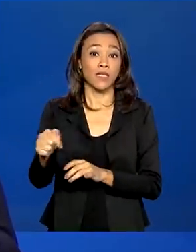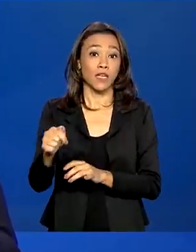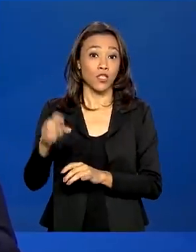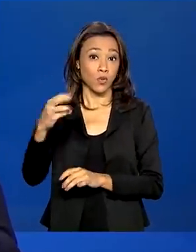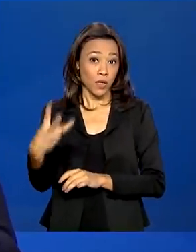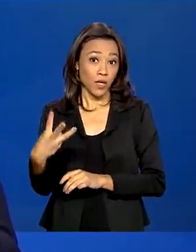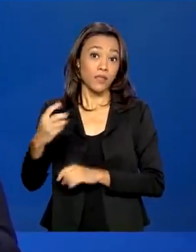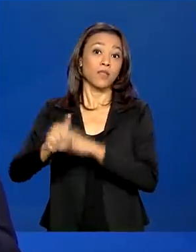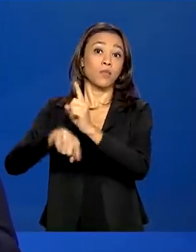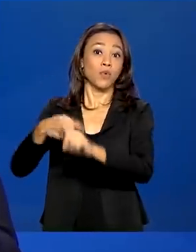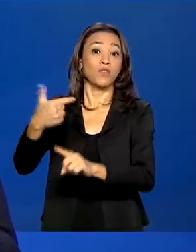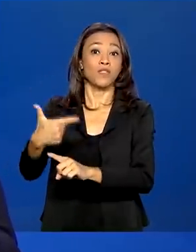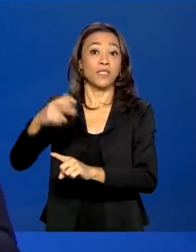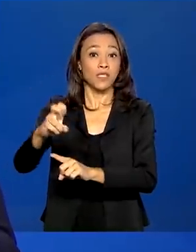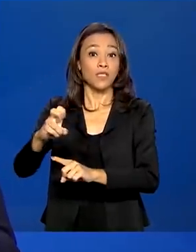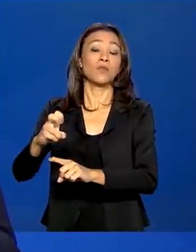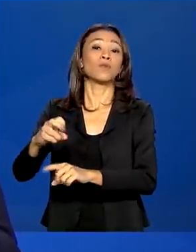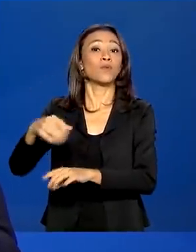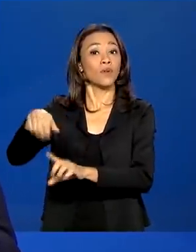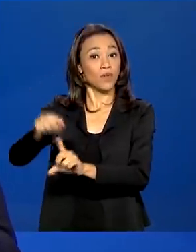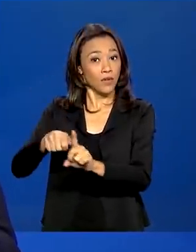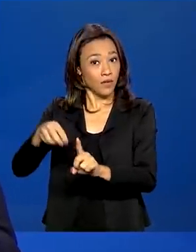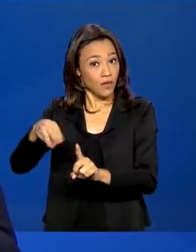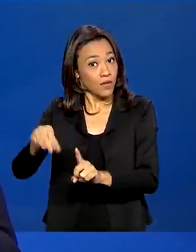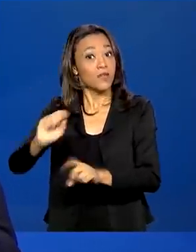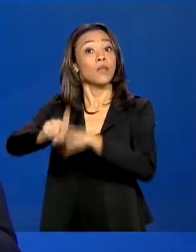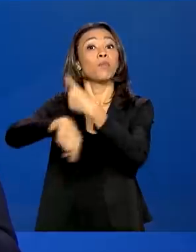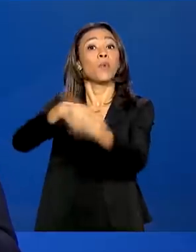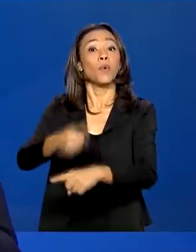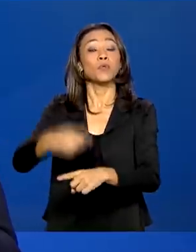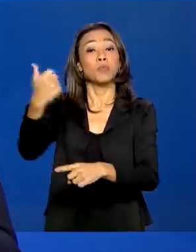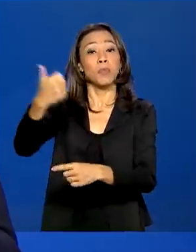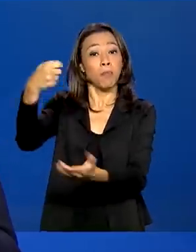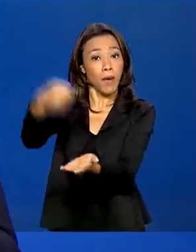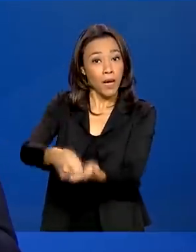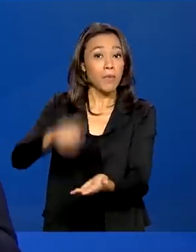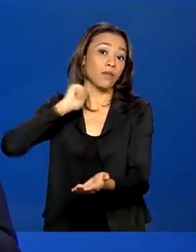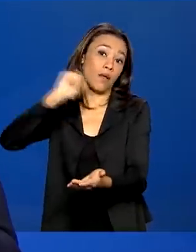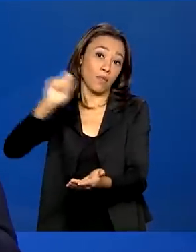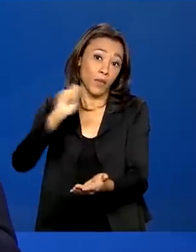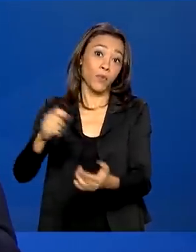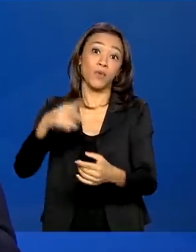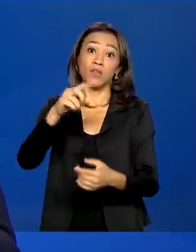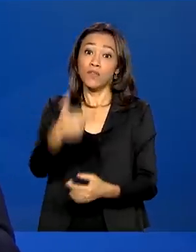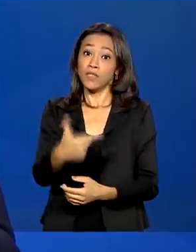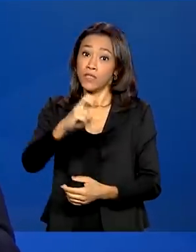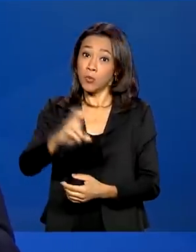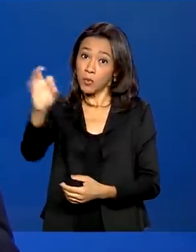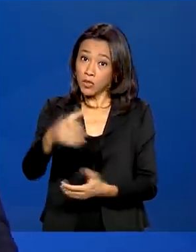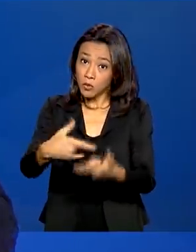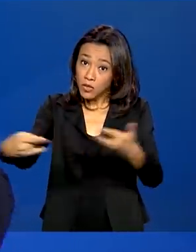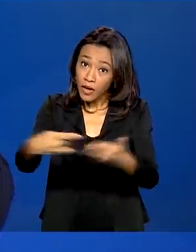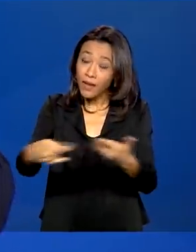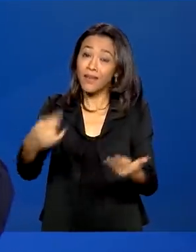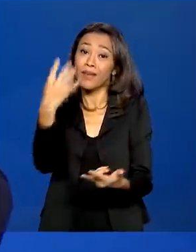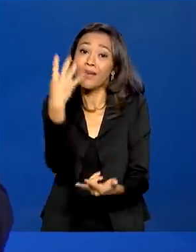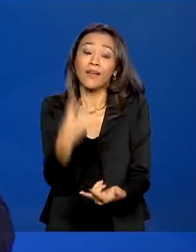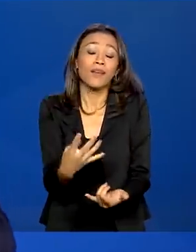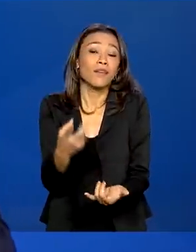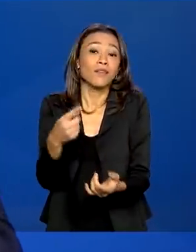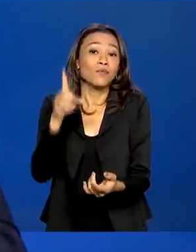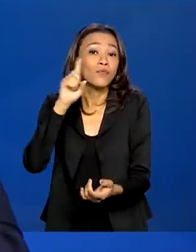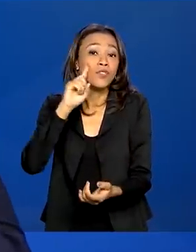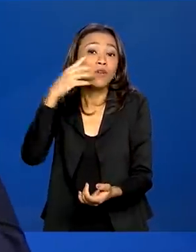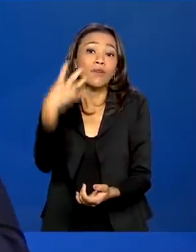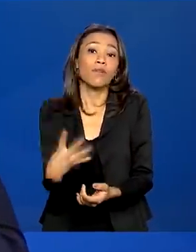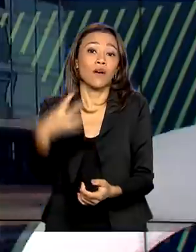aprovado em 25 do três os primeiros pagamentos sai a partir de quinze de abril e vinte por cento dos cheques a partir de 4 de maio nós vamos fazer um